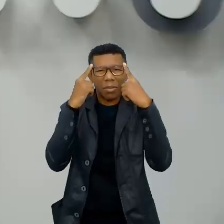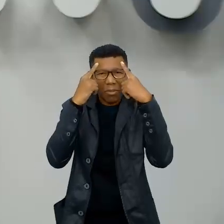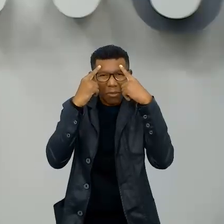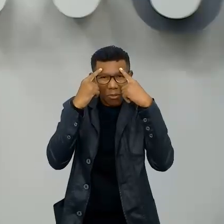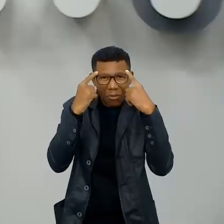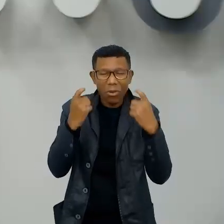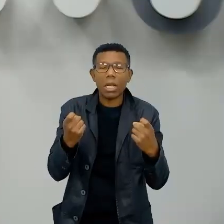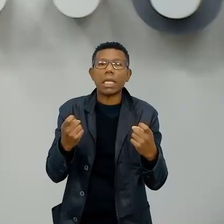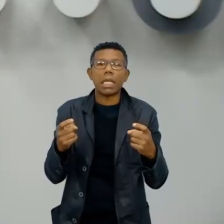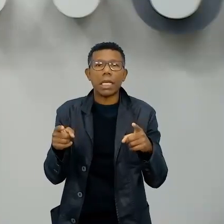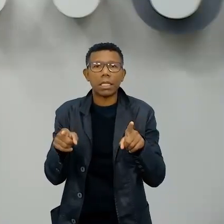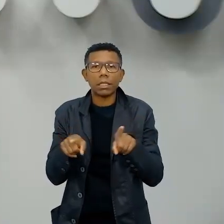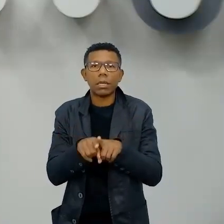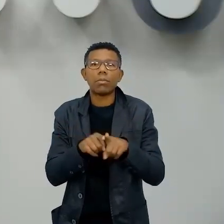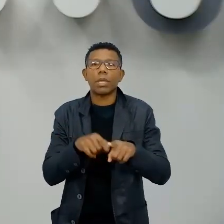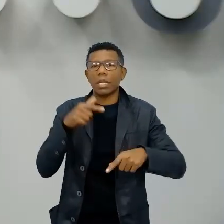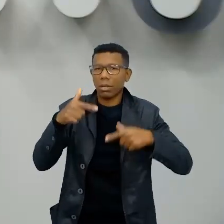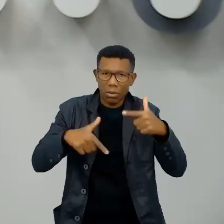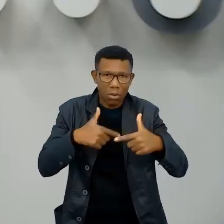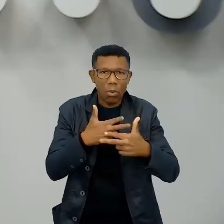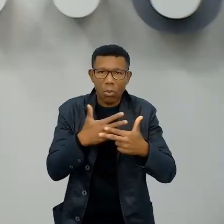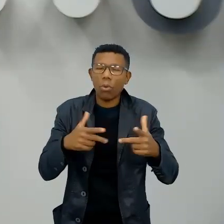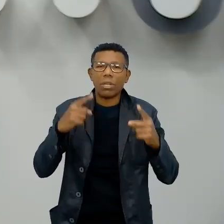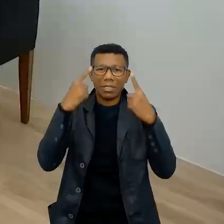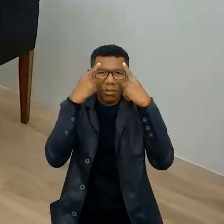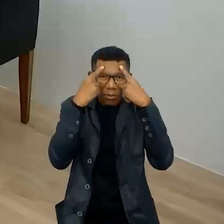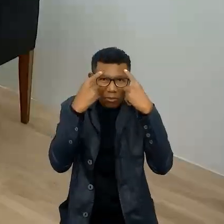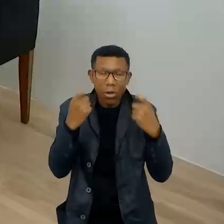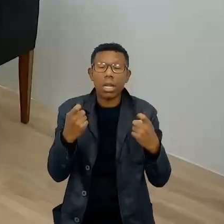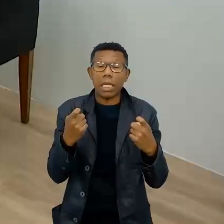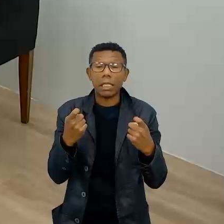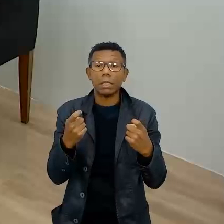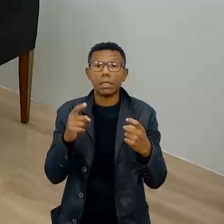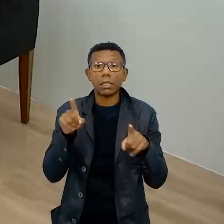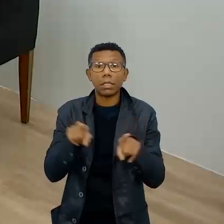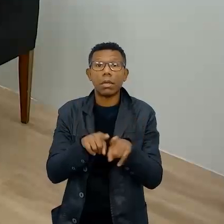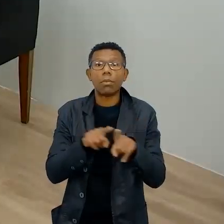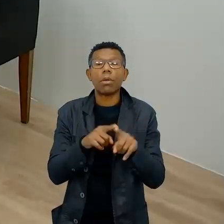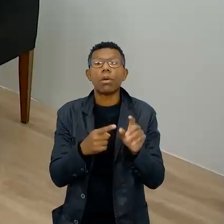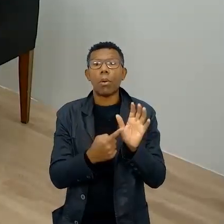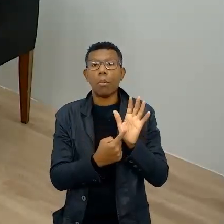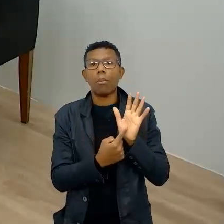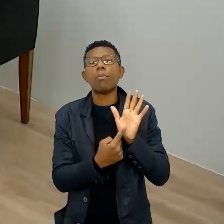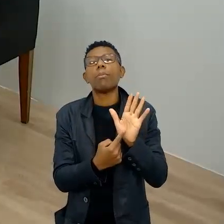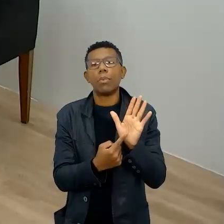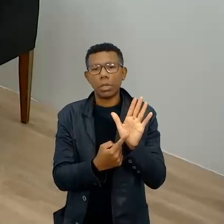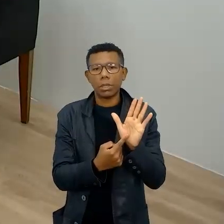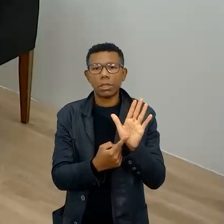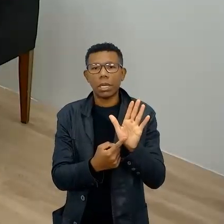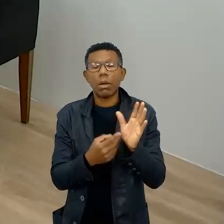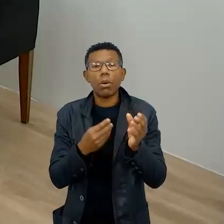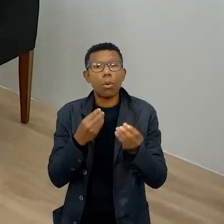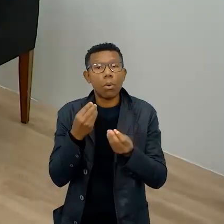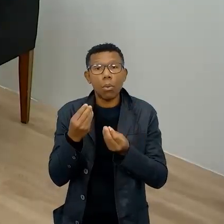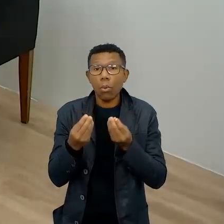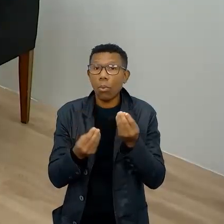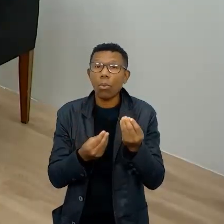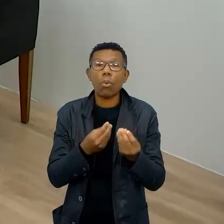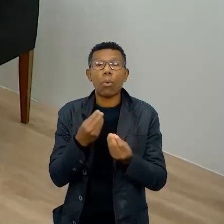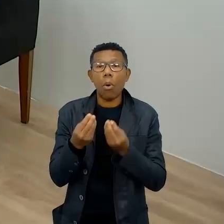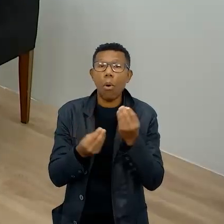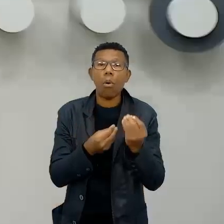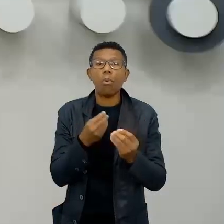propensa a ações violentas. Né? E identificar, né, como está falando, identificar os fatores, né, que levam ao aumento